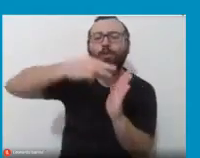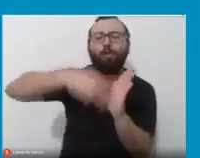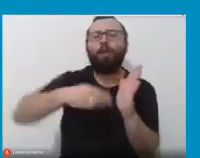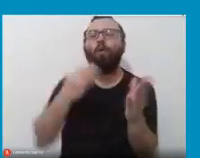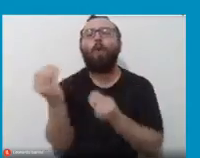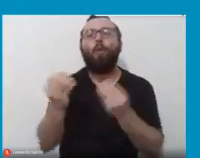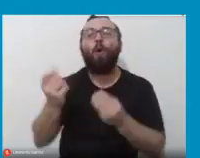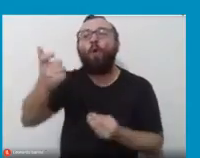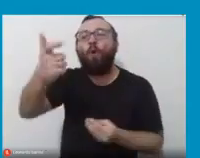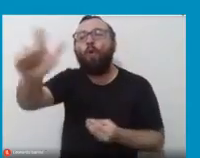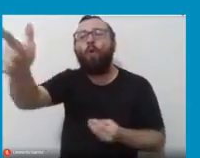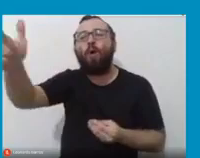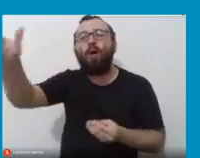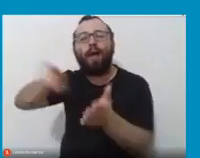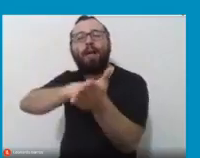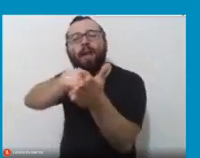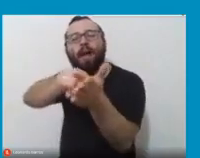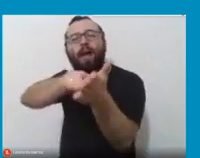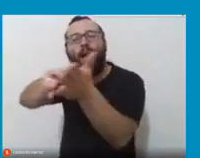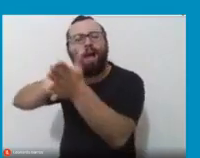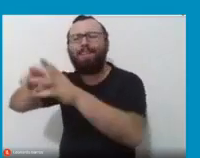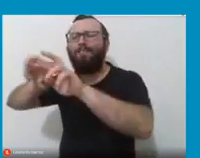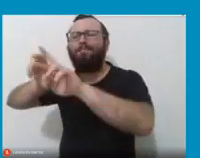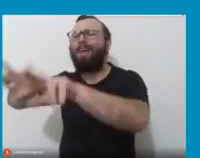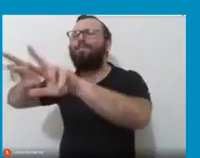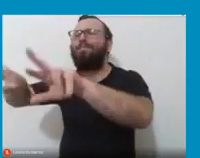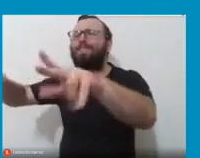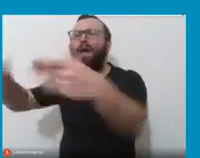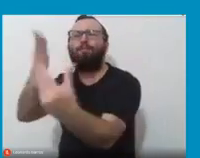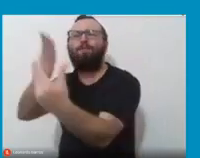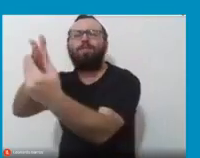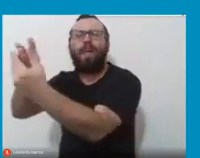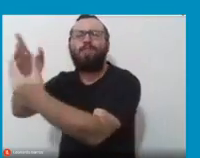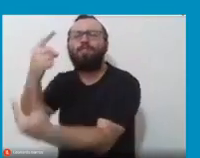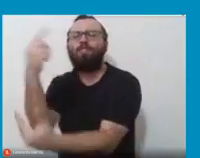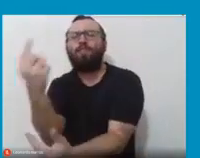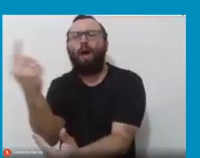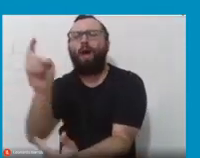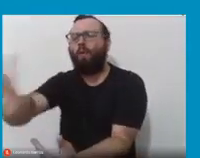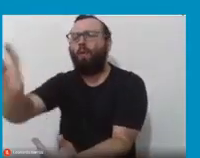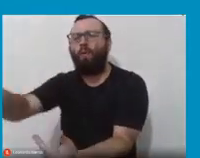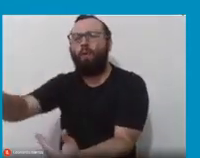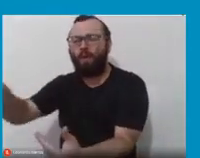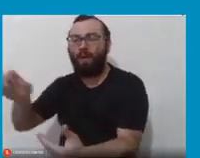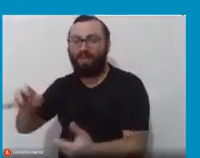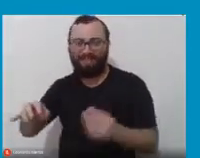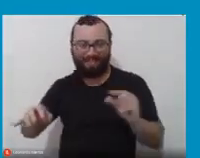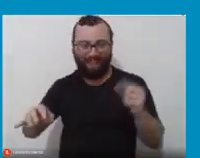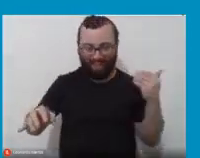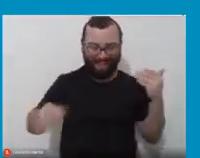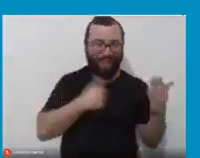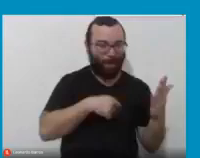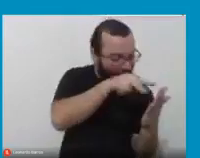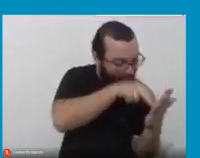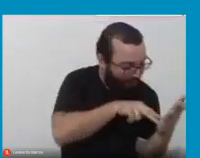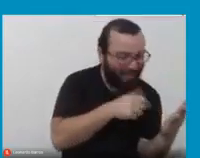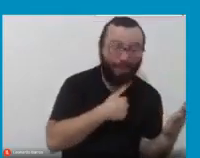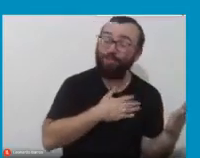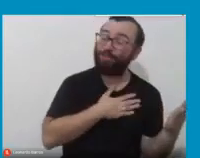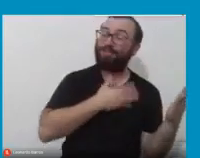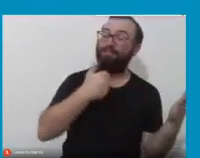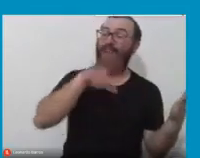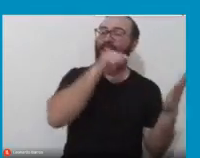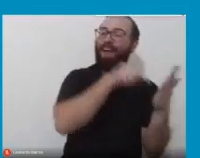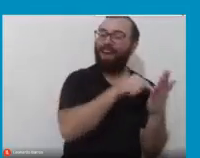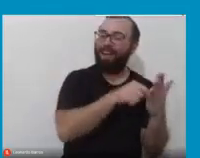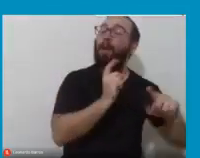também de vários processos individuais. Né? Quando eu reli agora, acho que foi a parte que eu mais gostei, porque